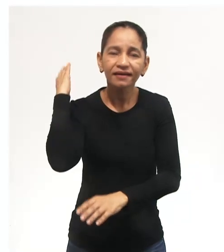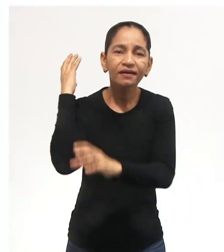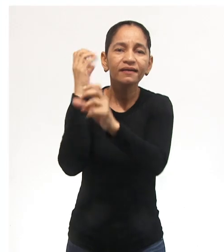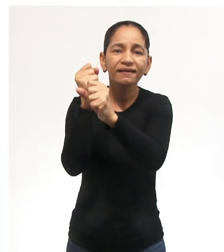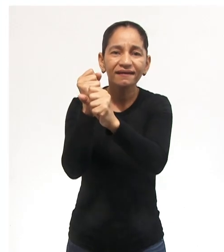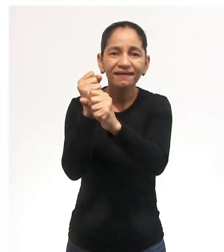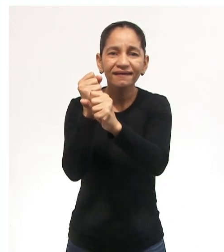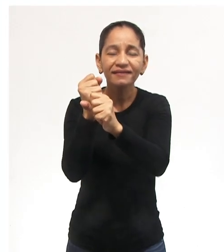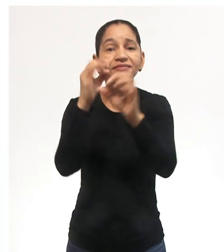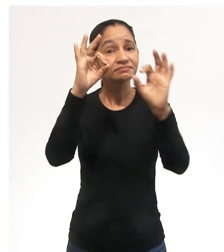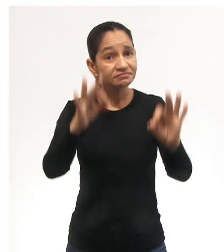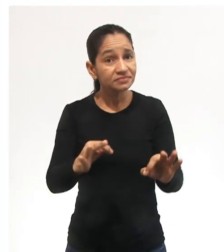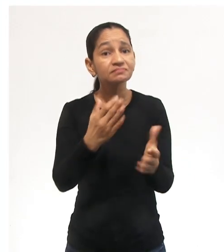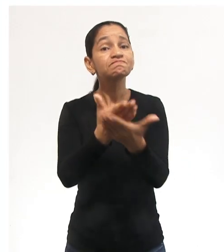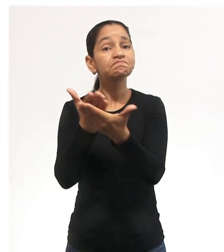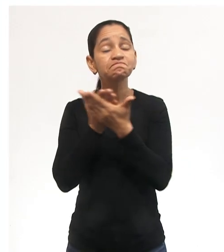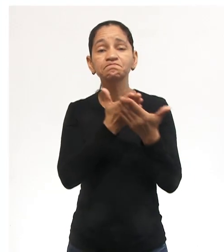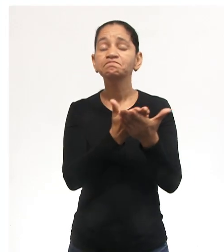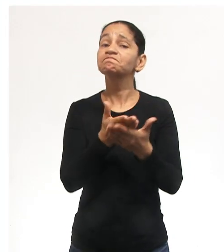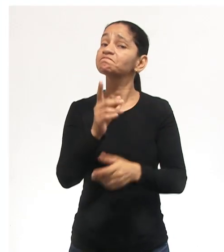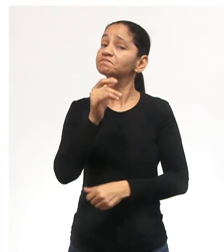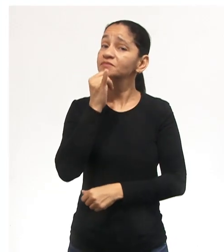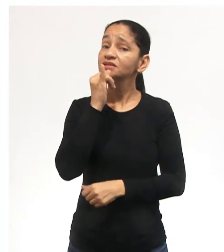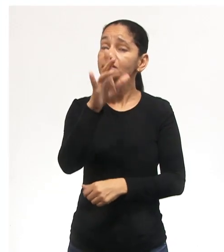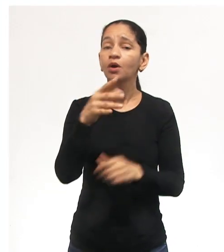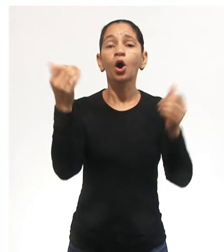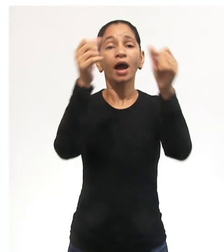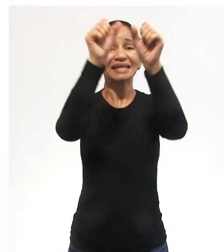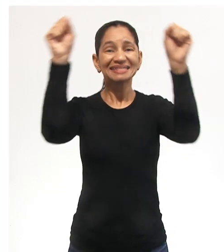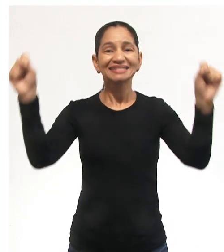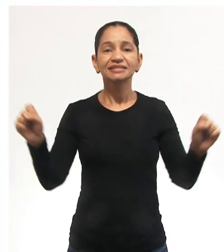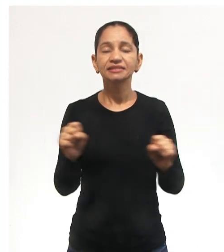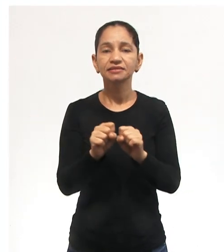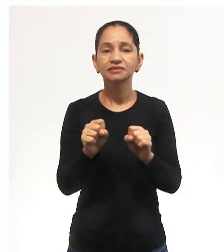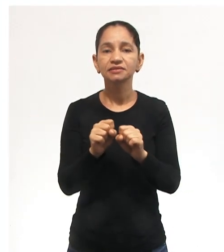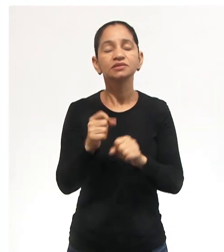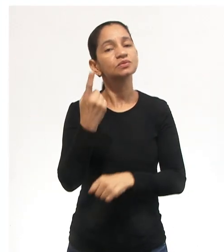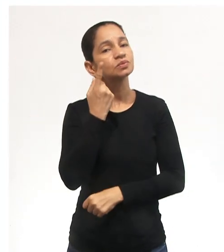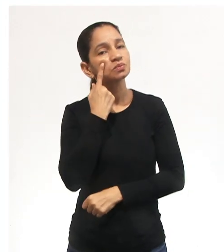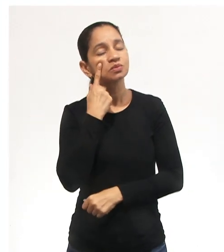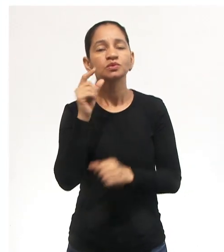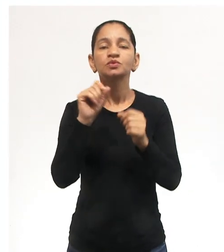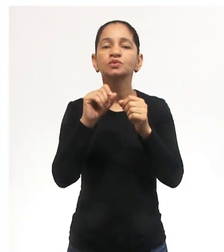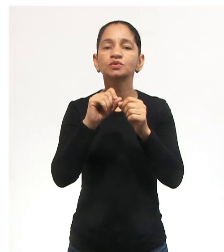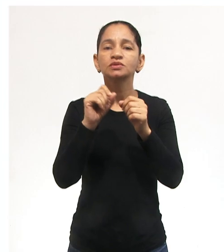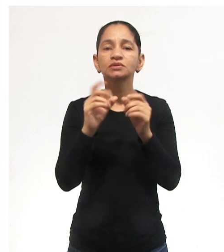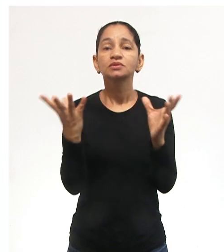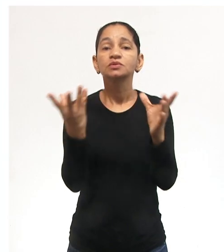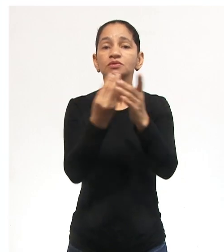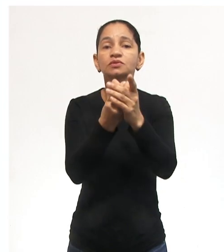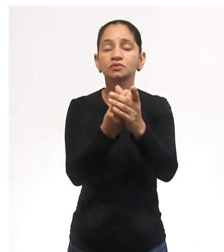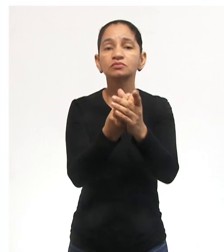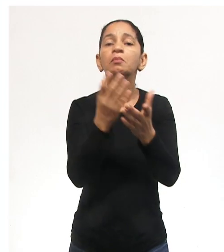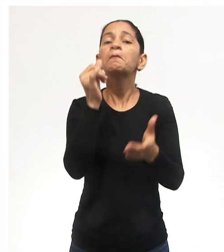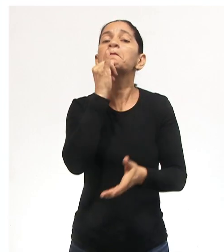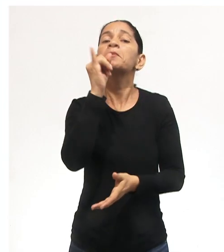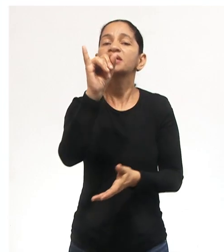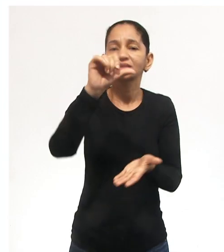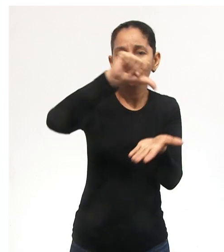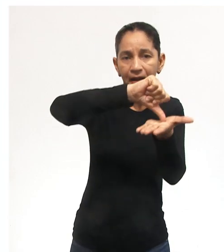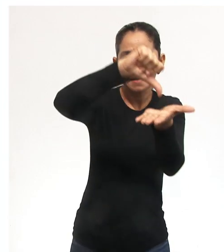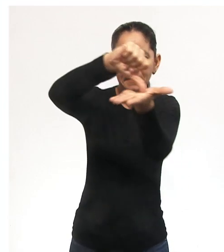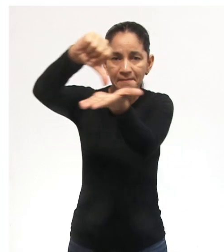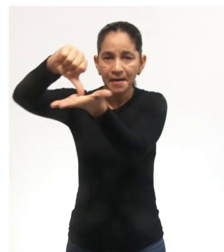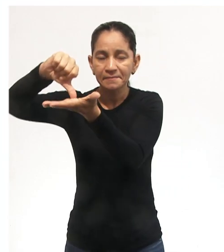depois. Falando aqui do sistema, do ERP, é um sistema que integra setores, por exemplo, que tem lá